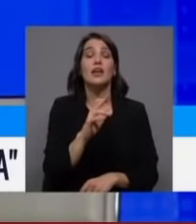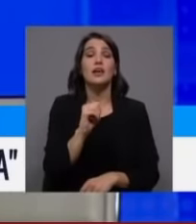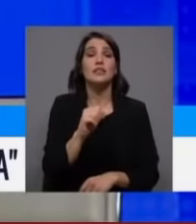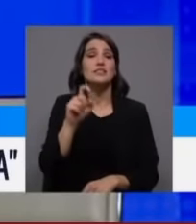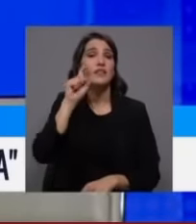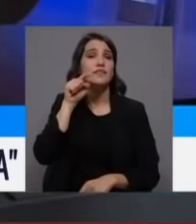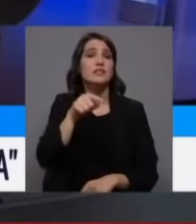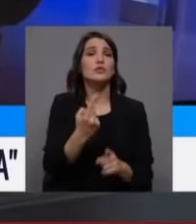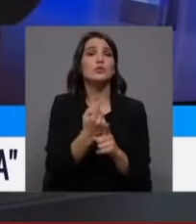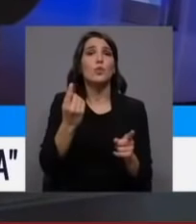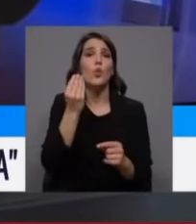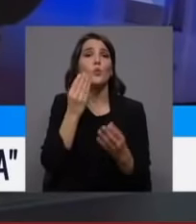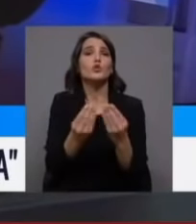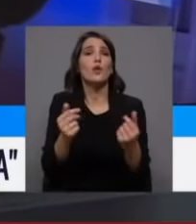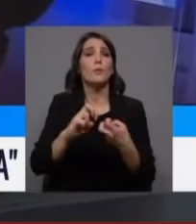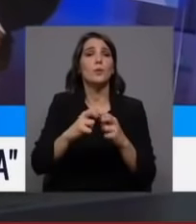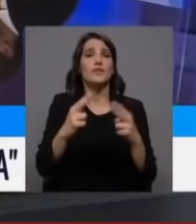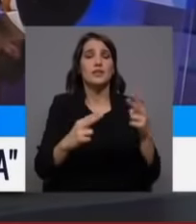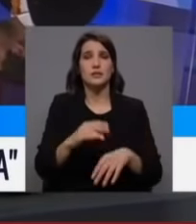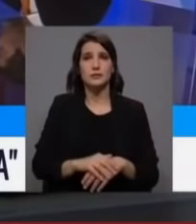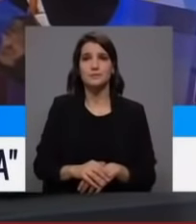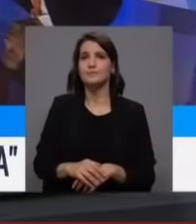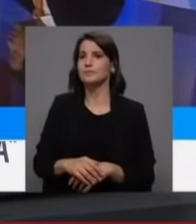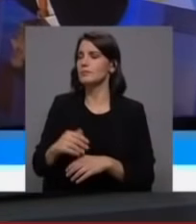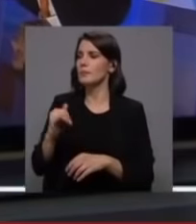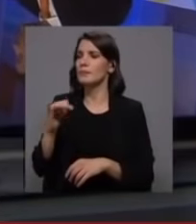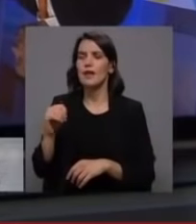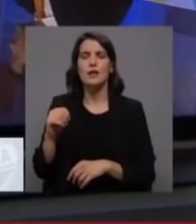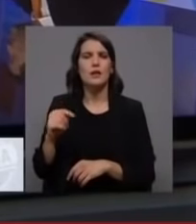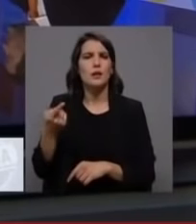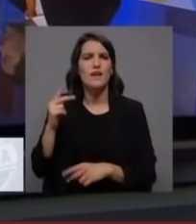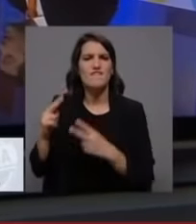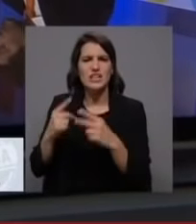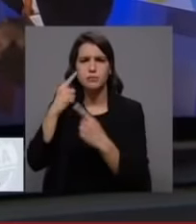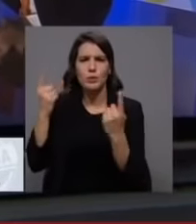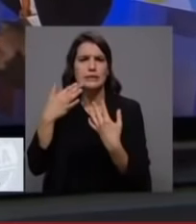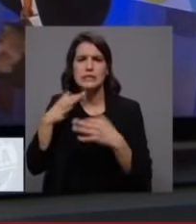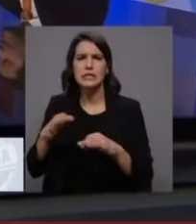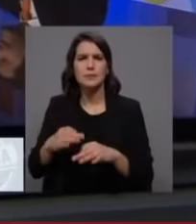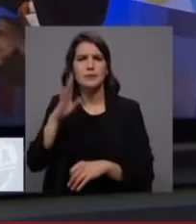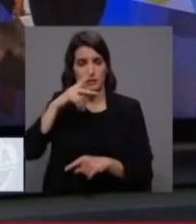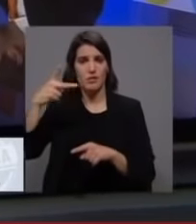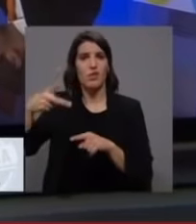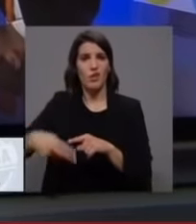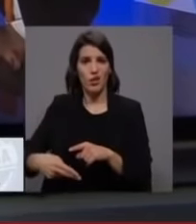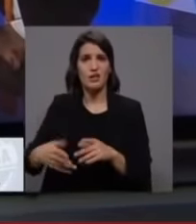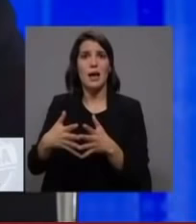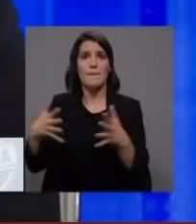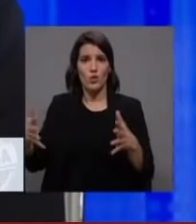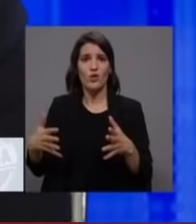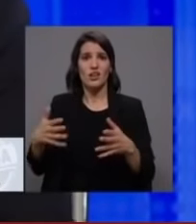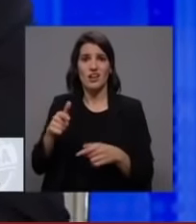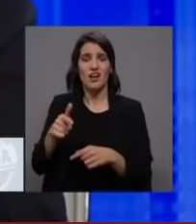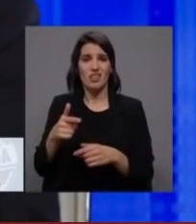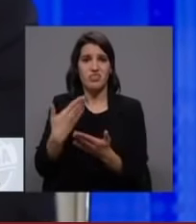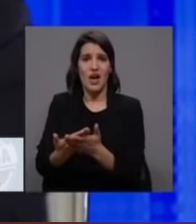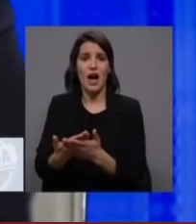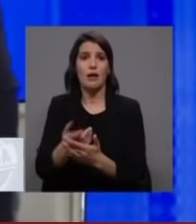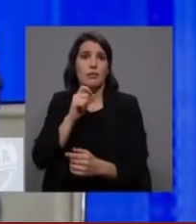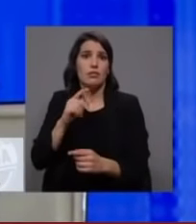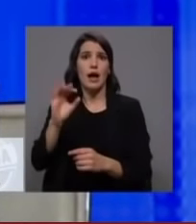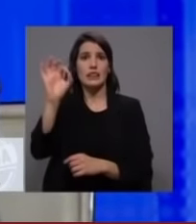afundar mesmo é que resolve o problema o nosso guia esta não aqueles bolos assim os jogos escutamos na grande massa que isto representa